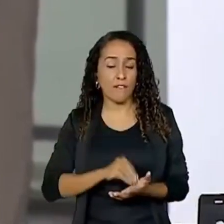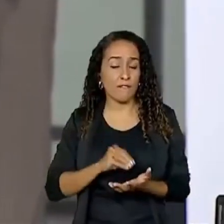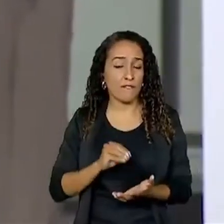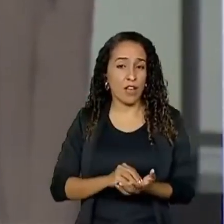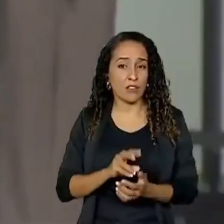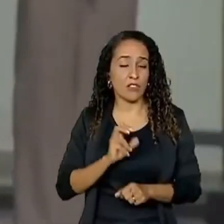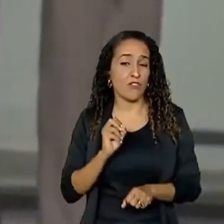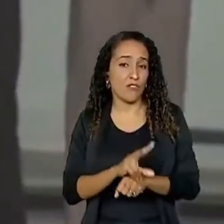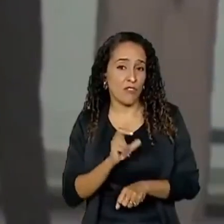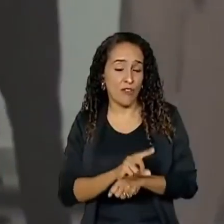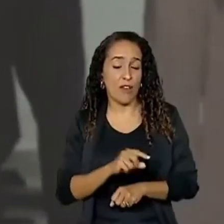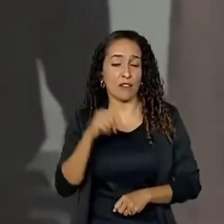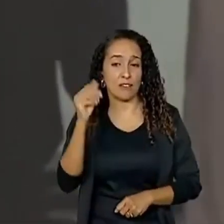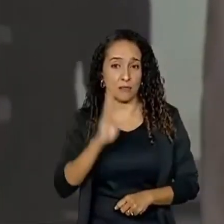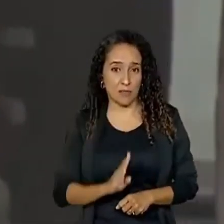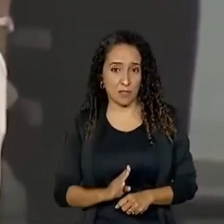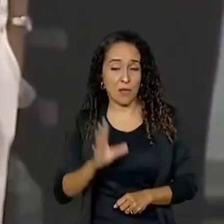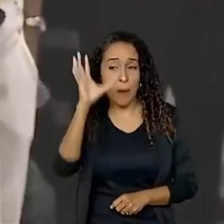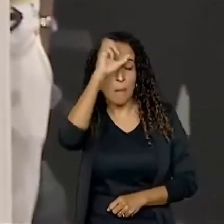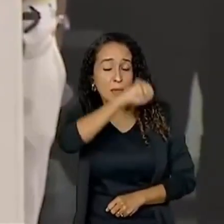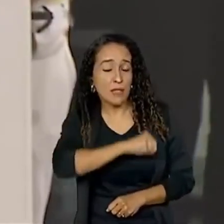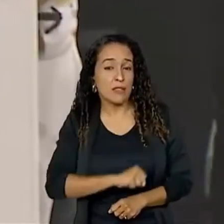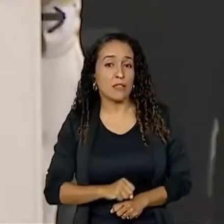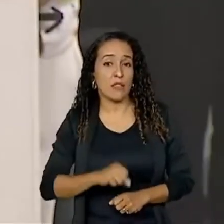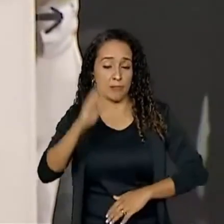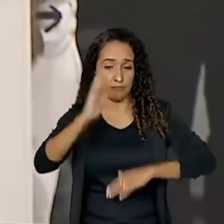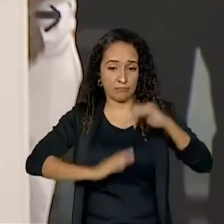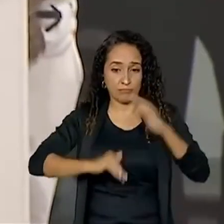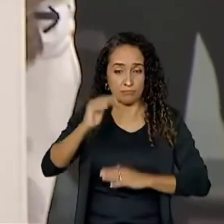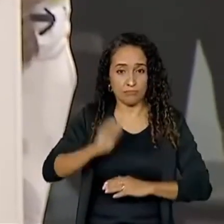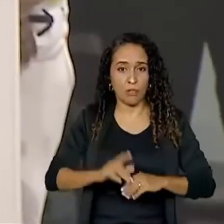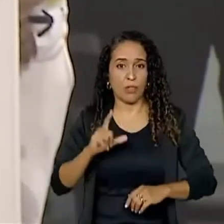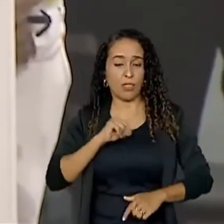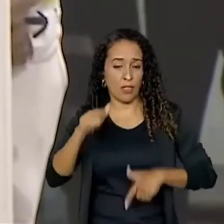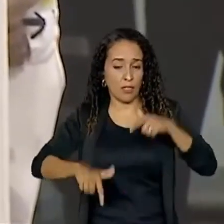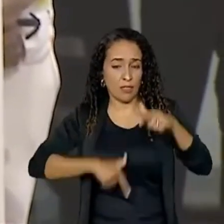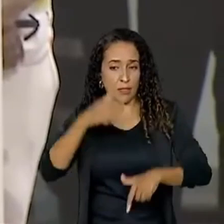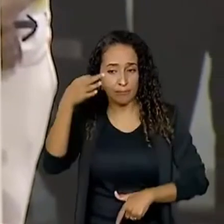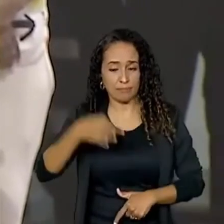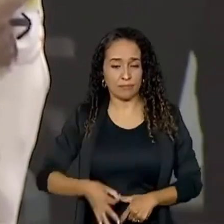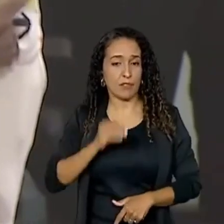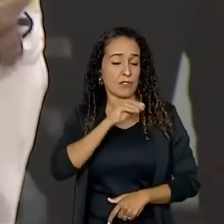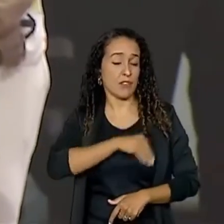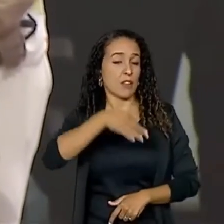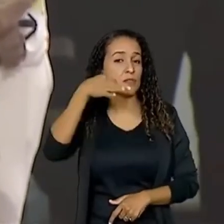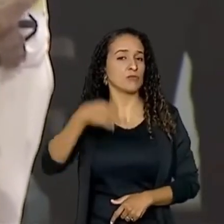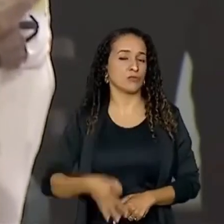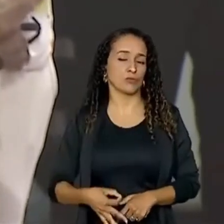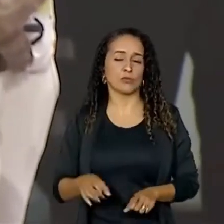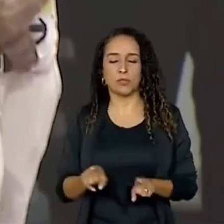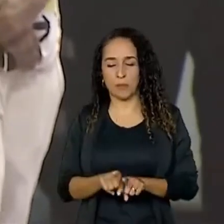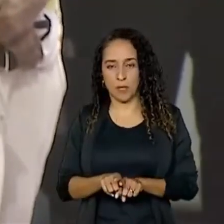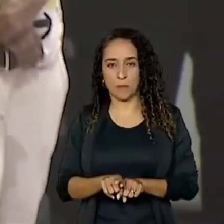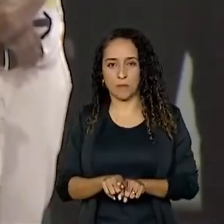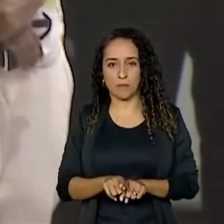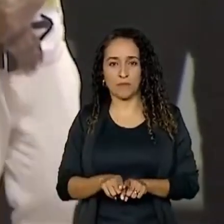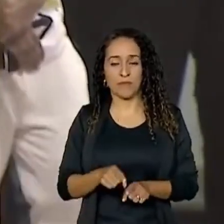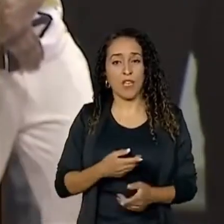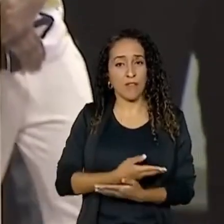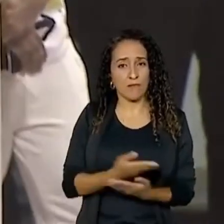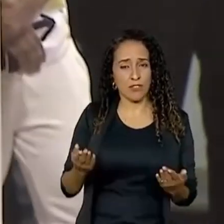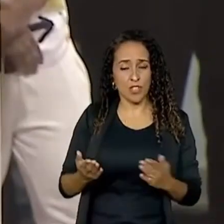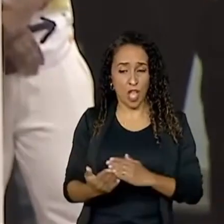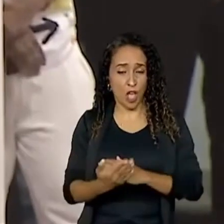aprender uma profissão e ter emprego digno e um salário justo. Vocês ajudaram